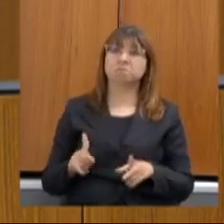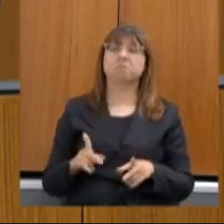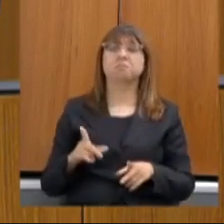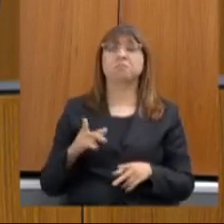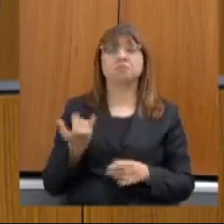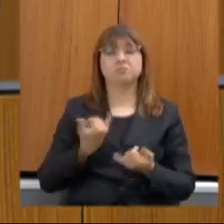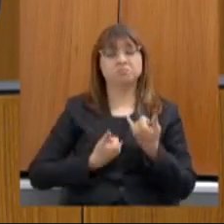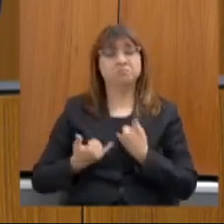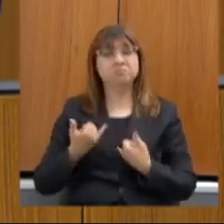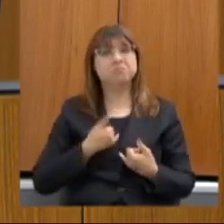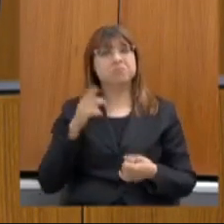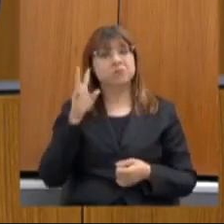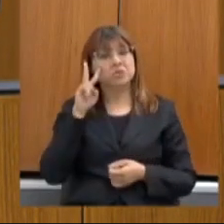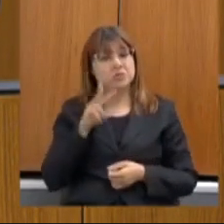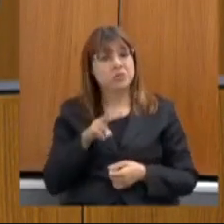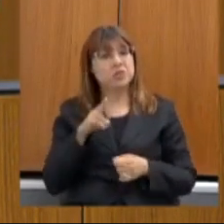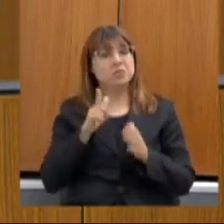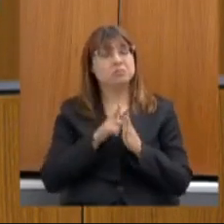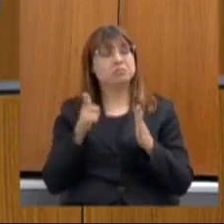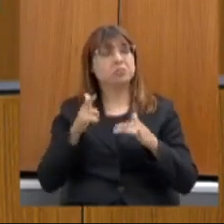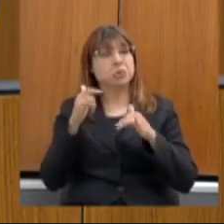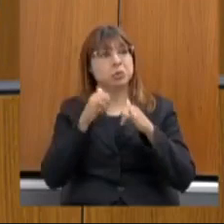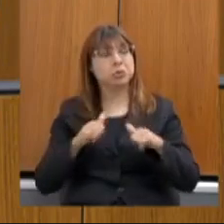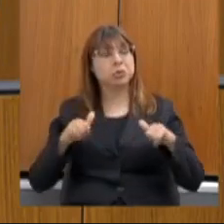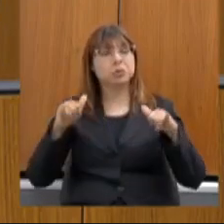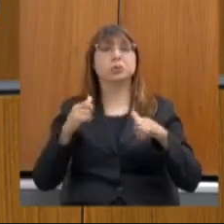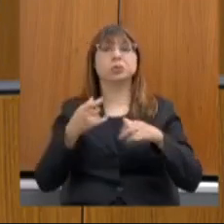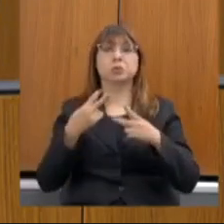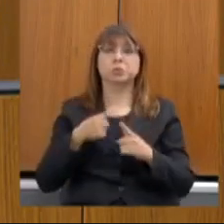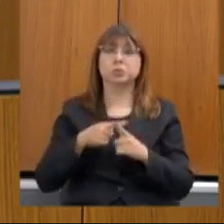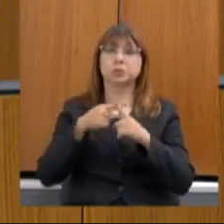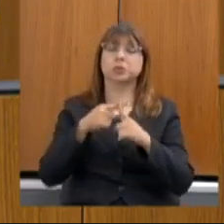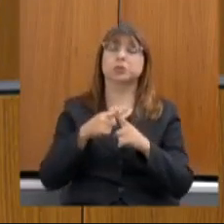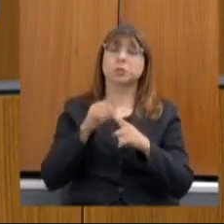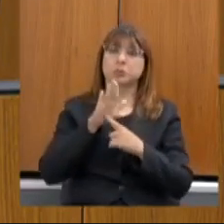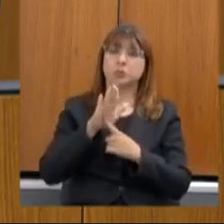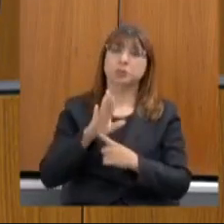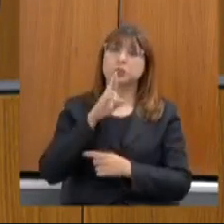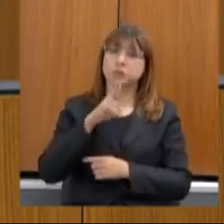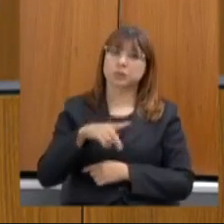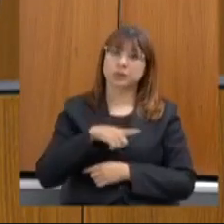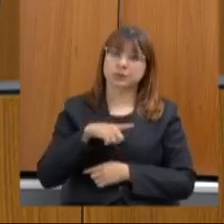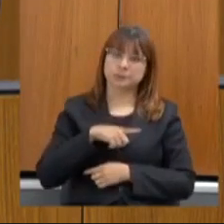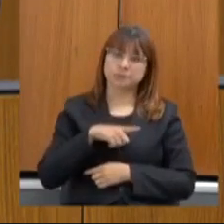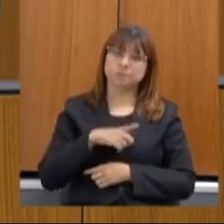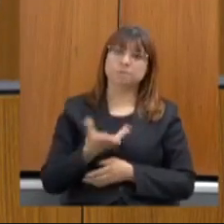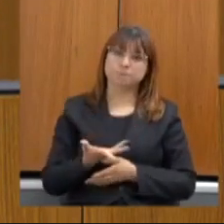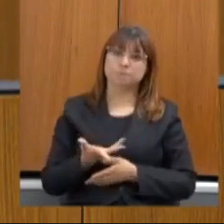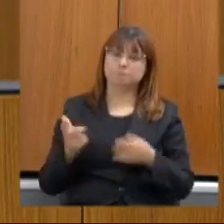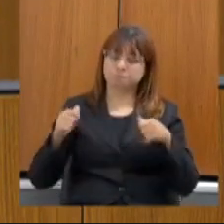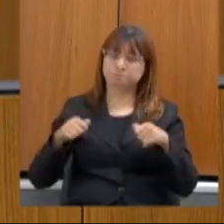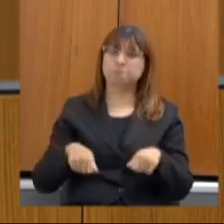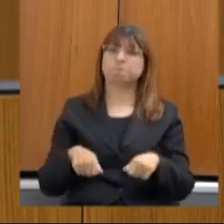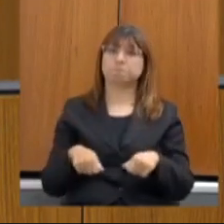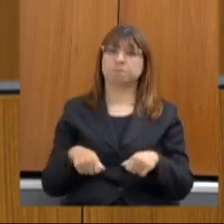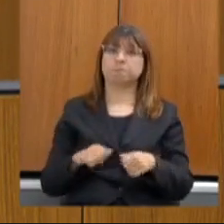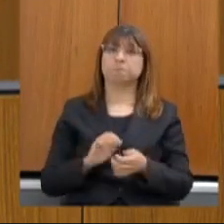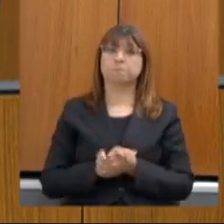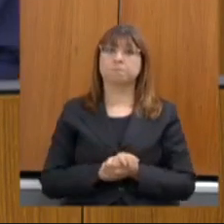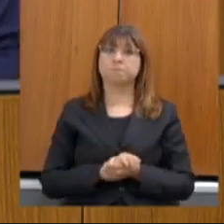notícias positivas diariamente e o seu mostra resultado uma sociedade mostra competência